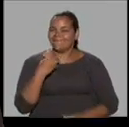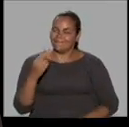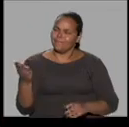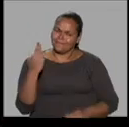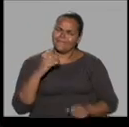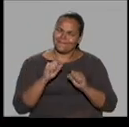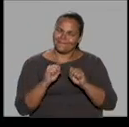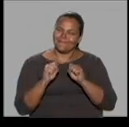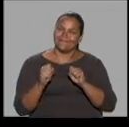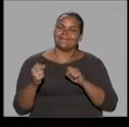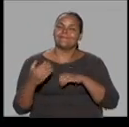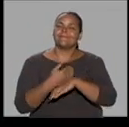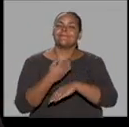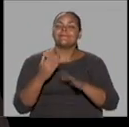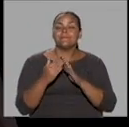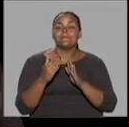aí.